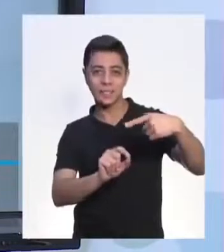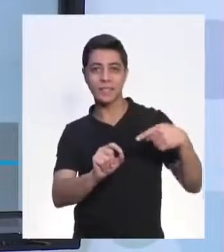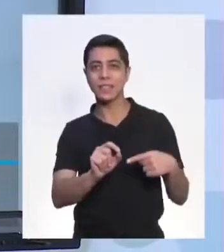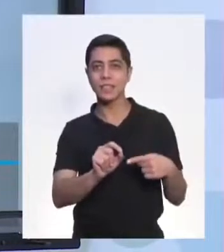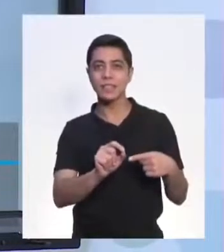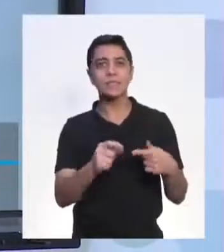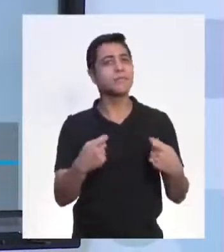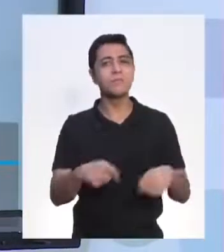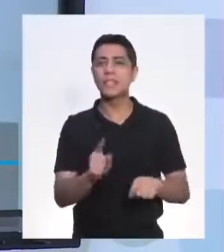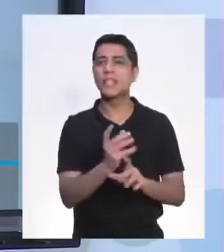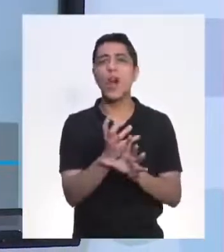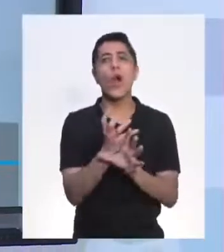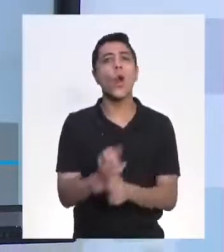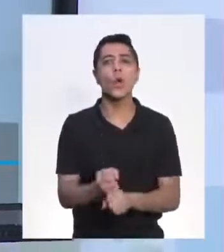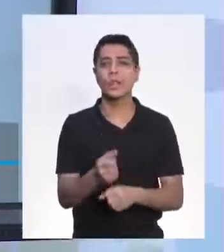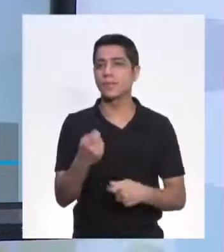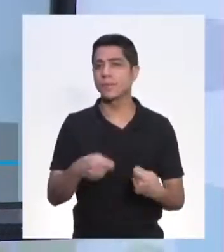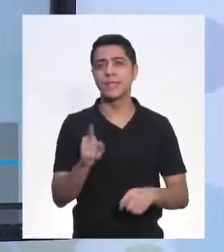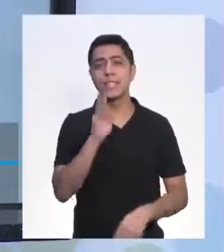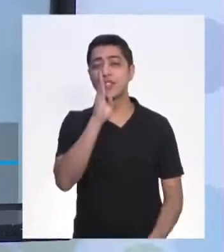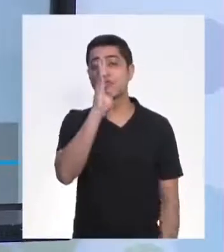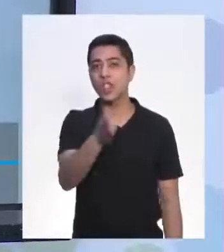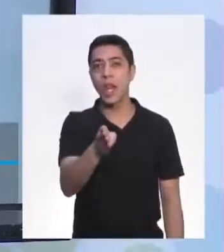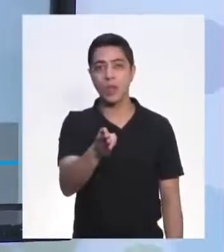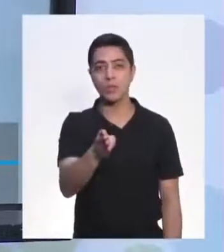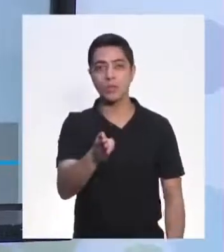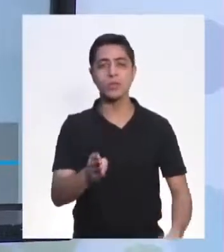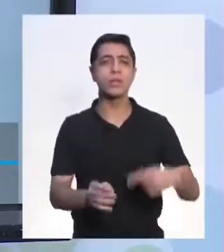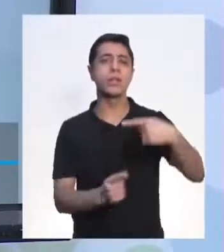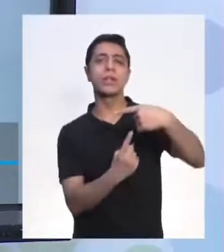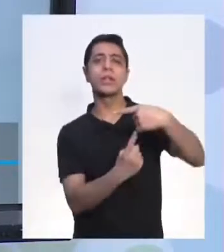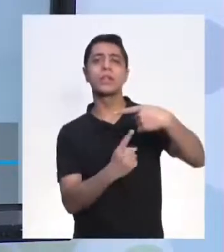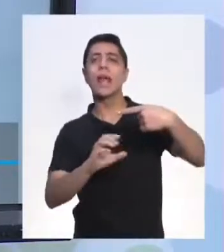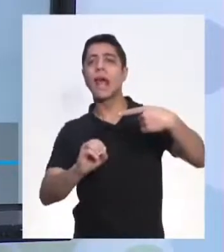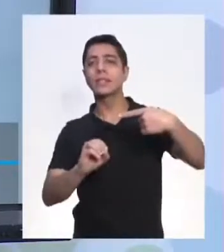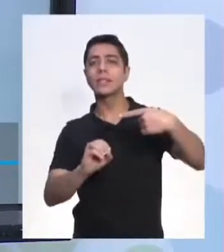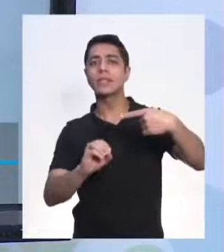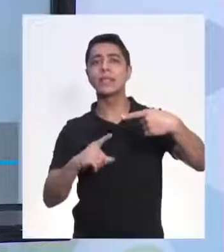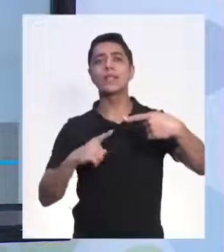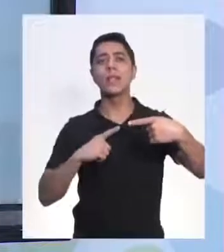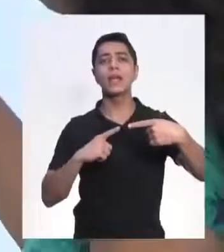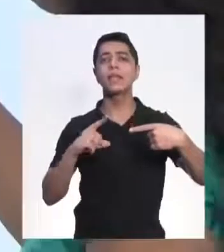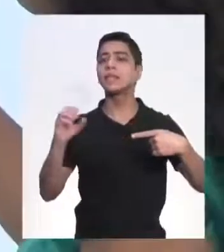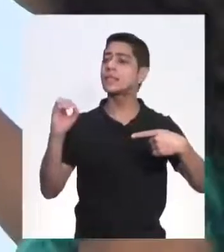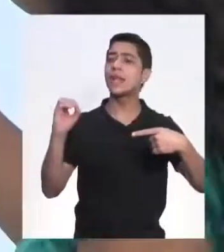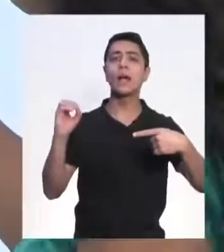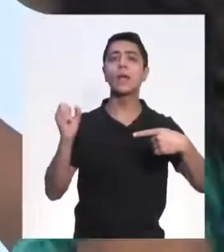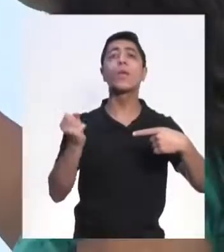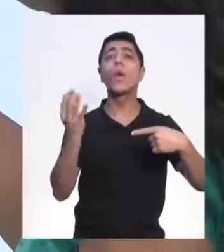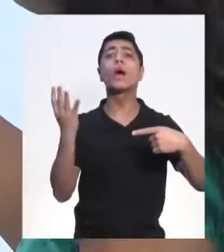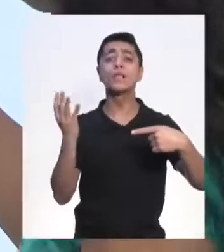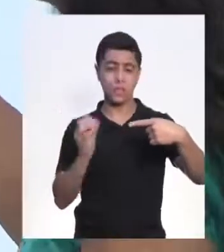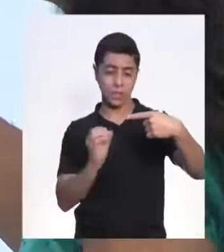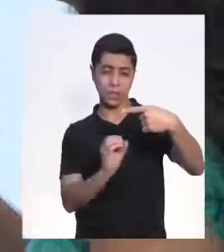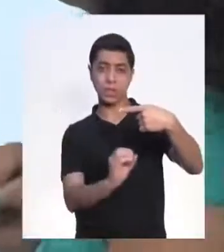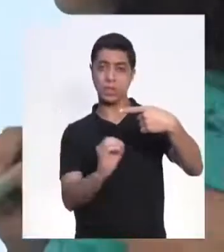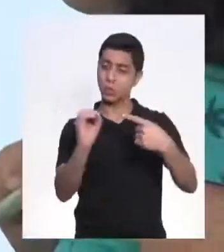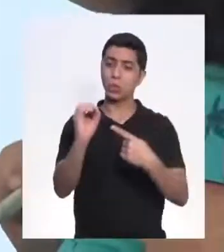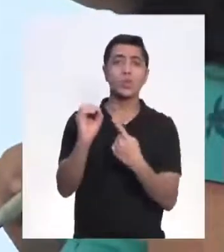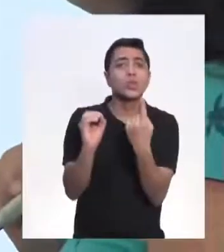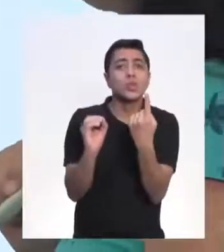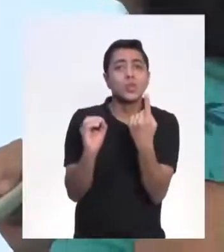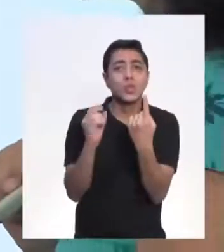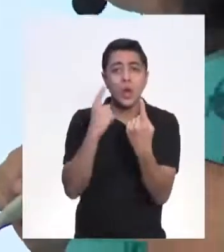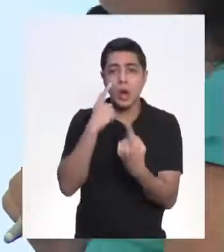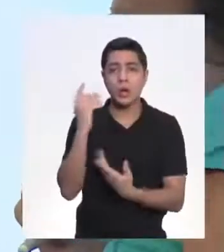sei que o 10 tem um 0, então eu vou pegar o número de cima e escrever ele com uma casa